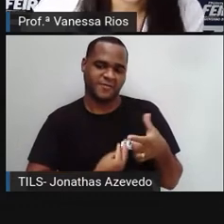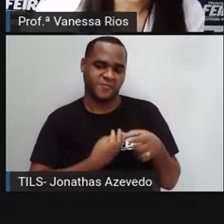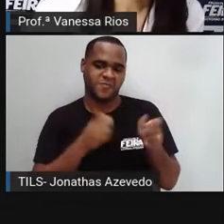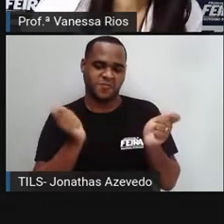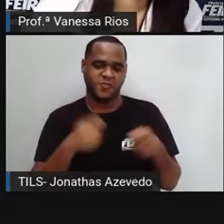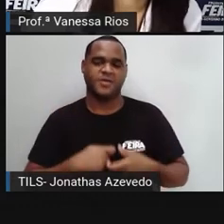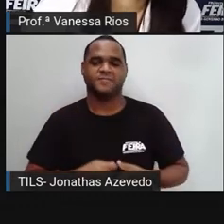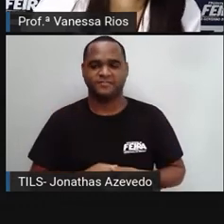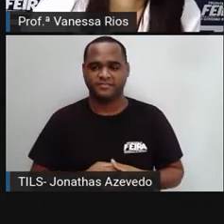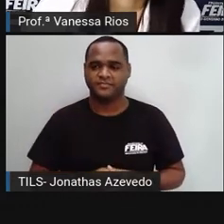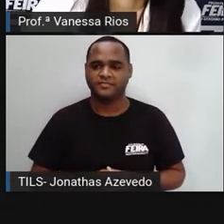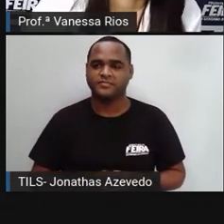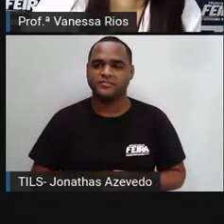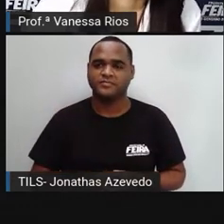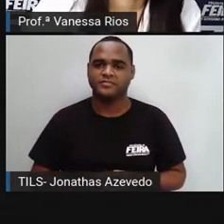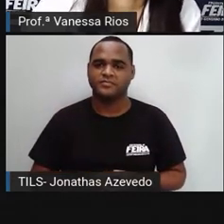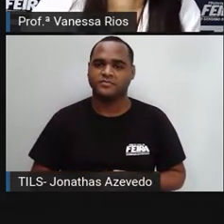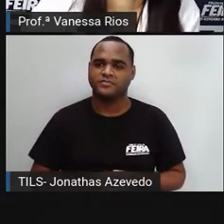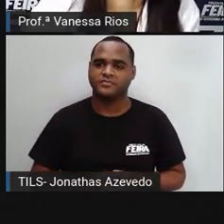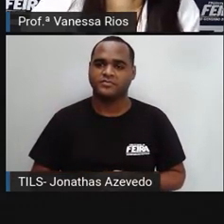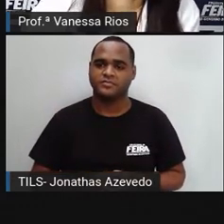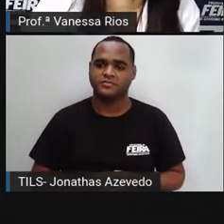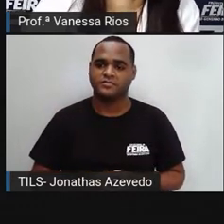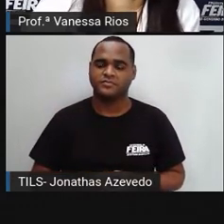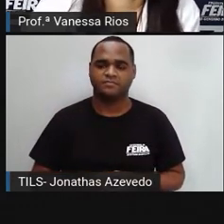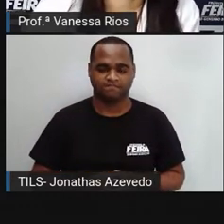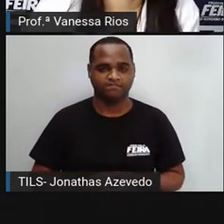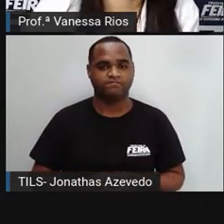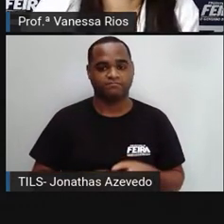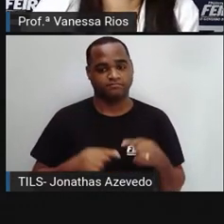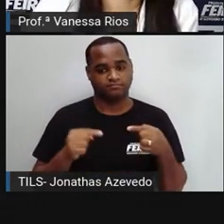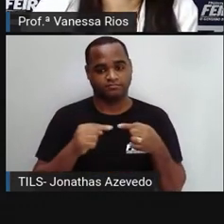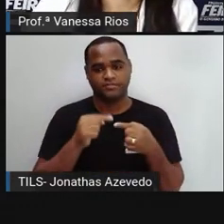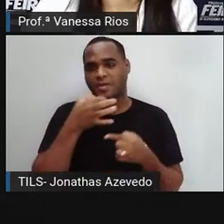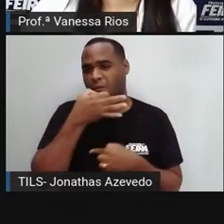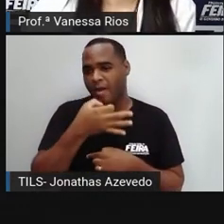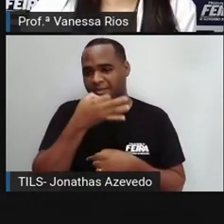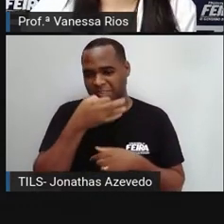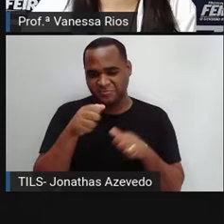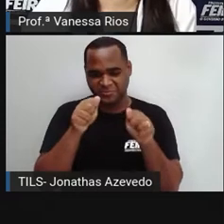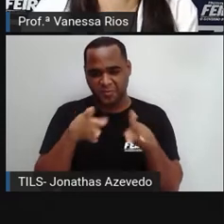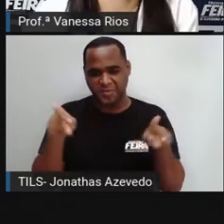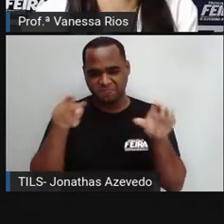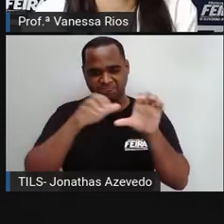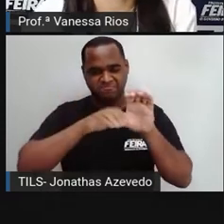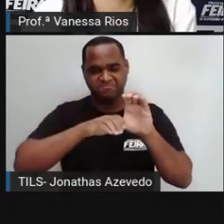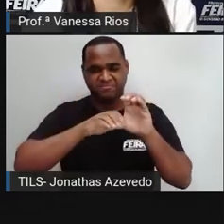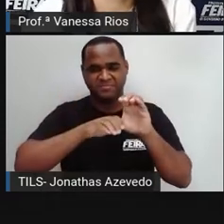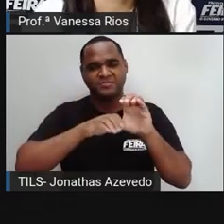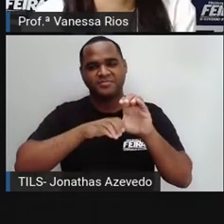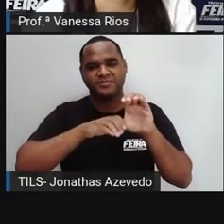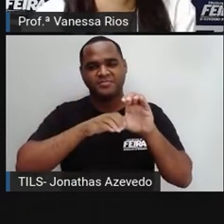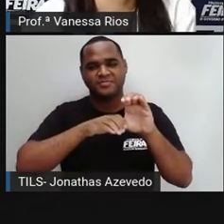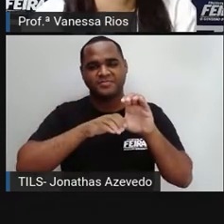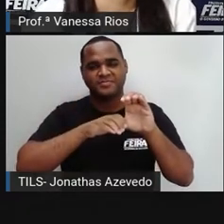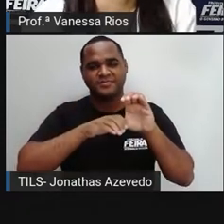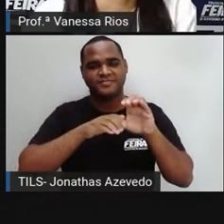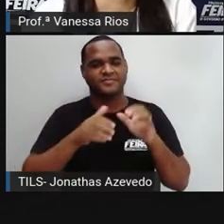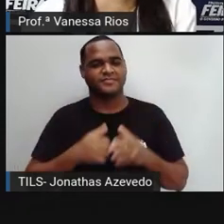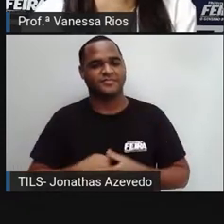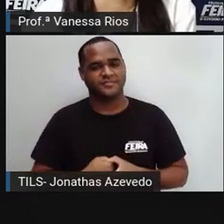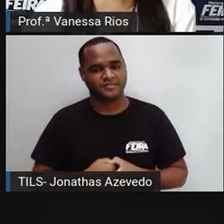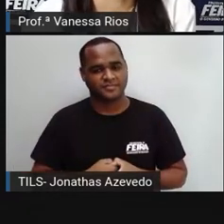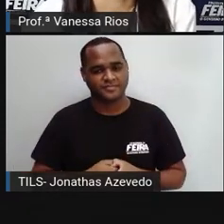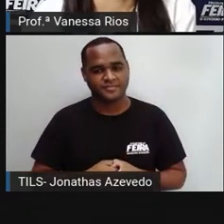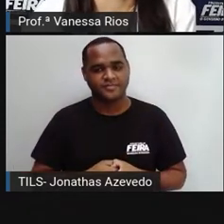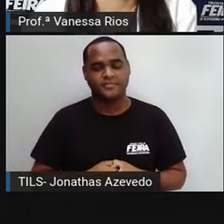certo? E aí tem mais uma dica, olha só, o shopping Bolevar. E